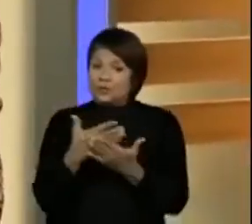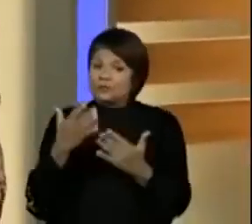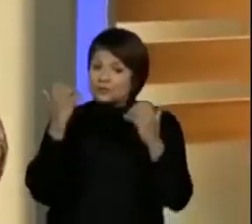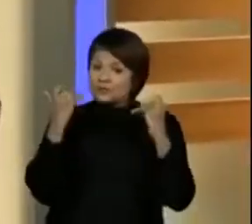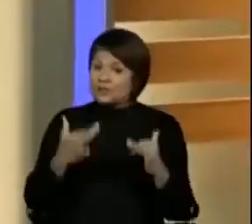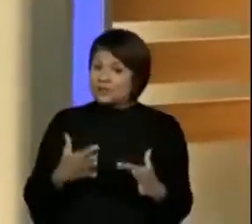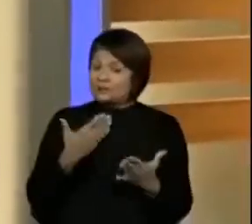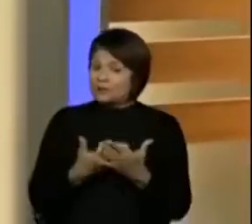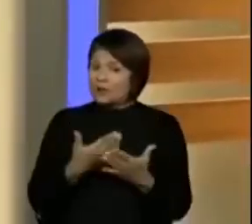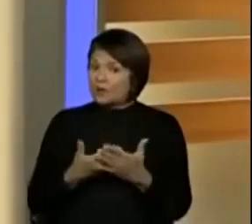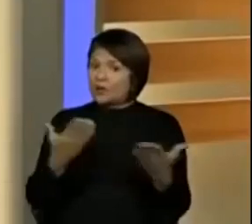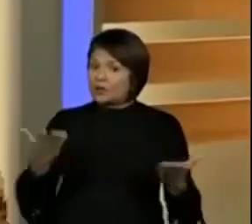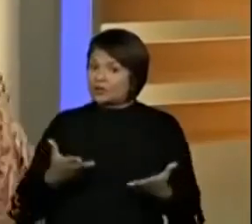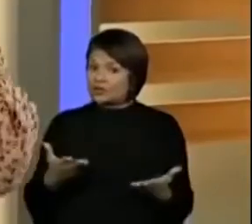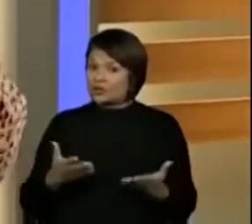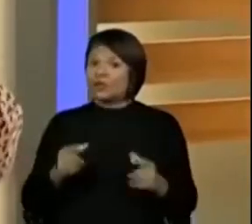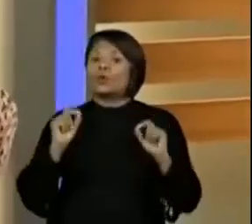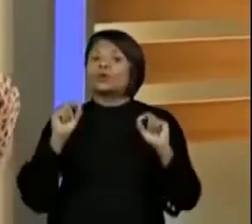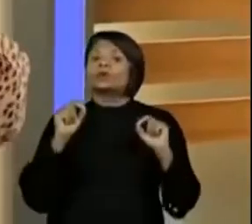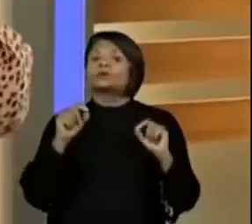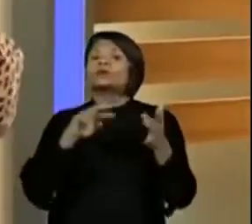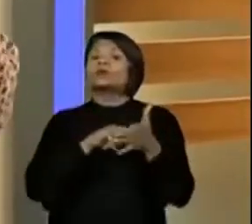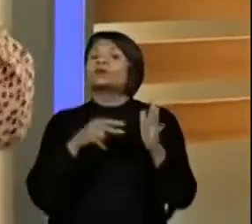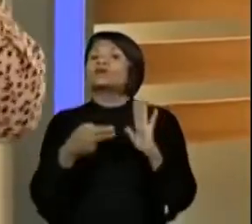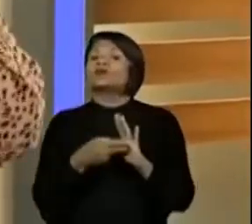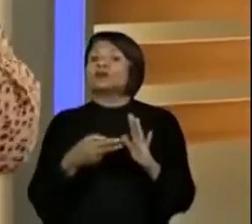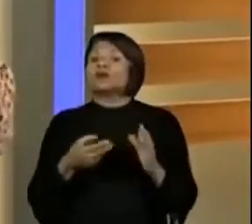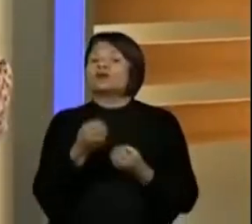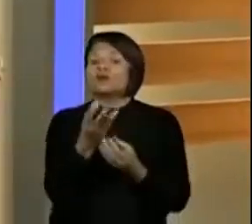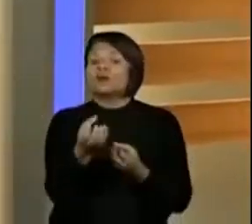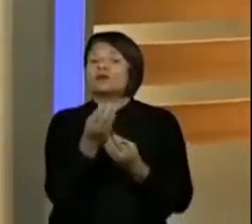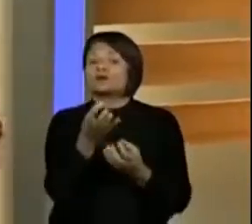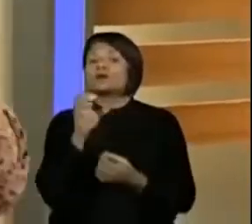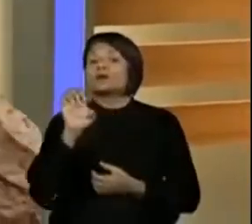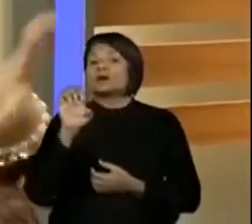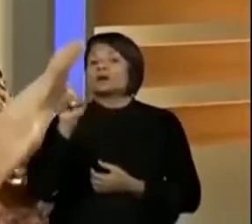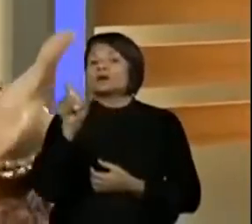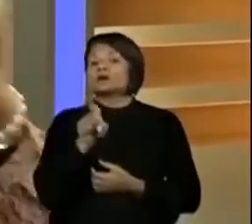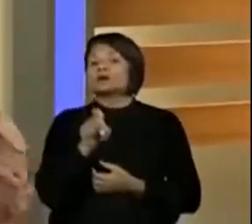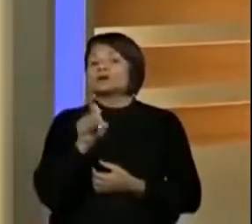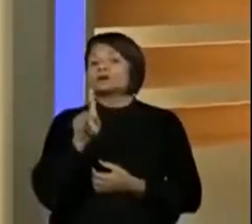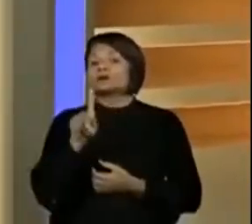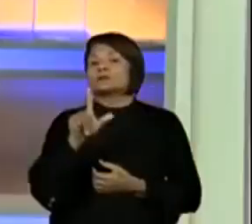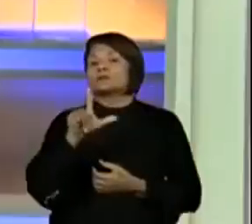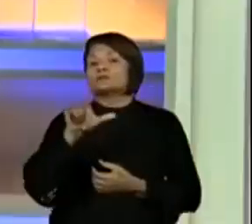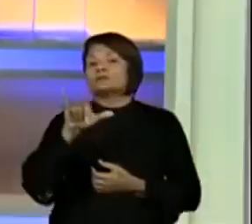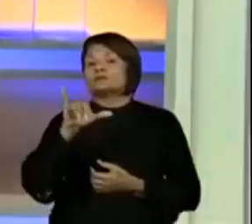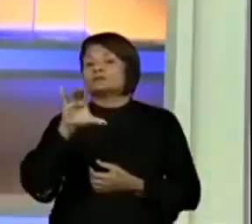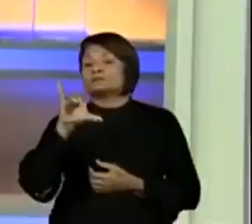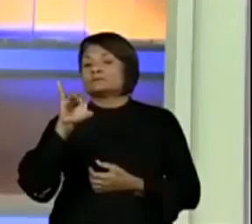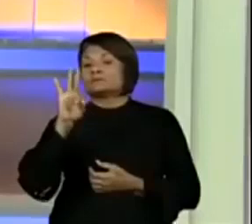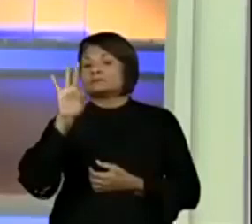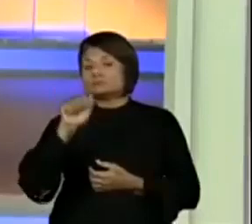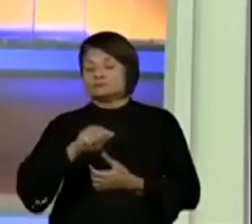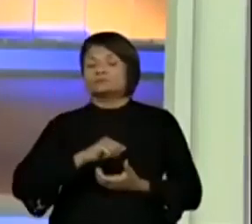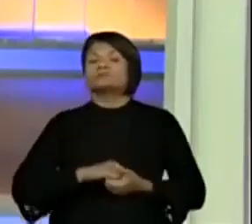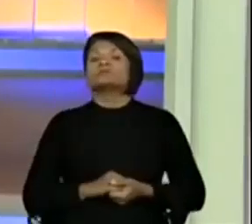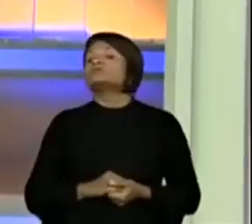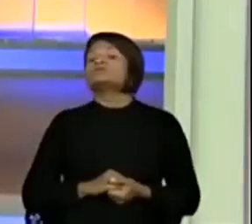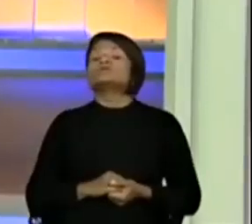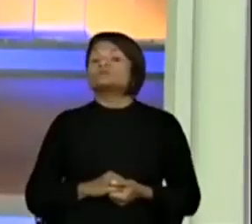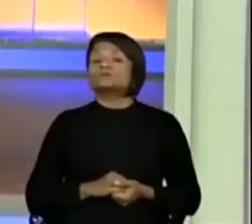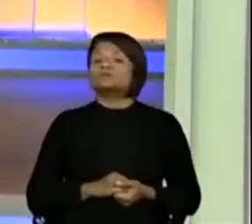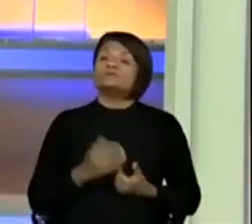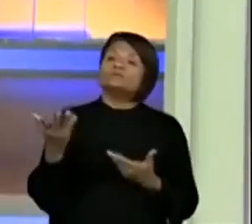sobre isso. O que quer dizer a palavra explícito? Quem sabe? Interage aí para mim. O que quer